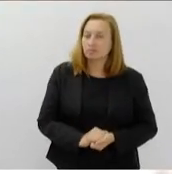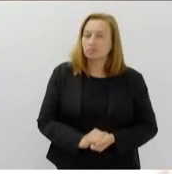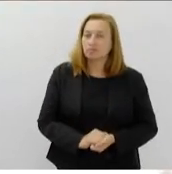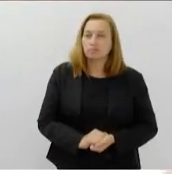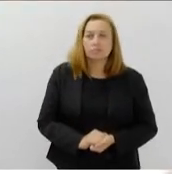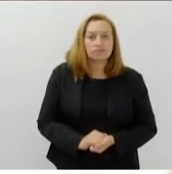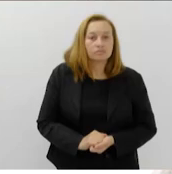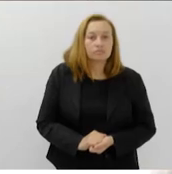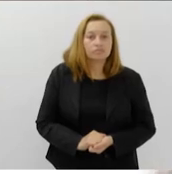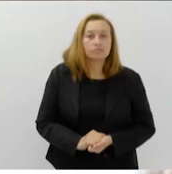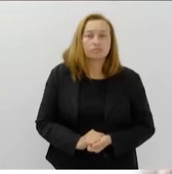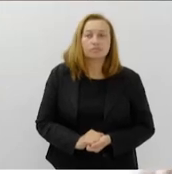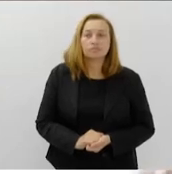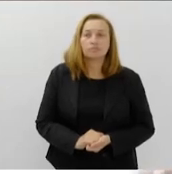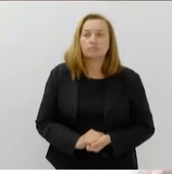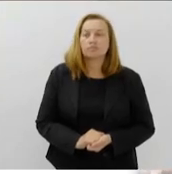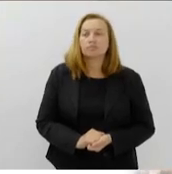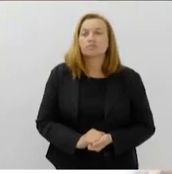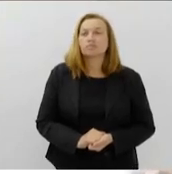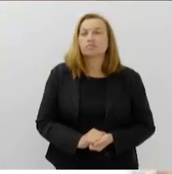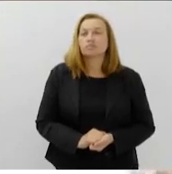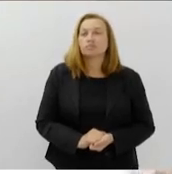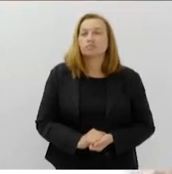um posicionamento de que